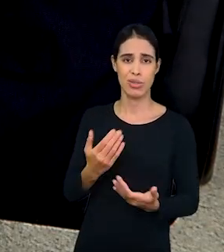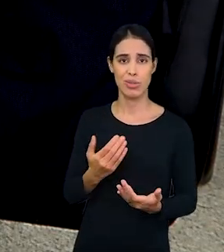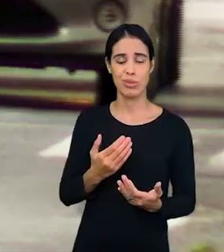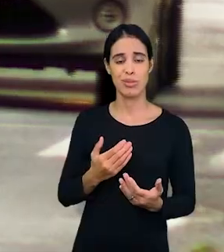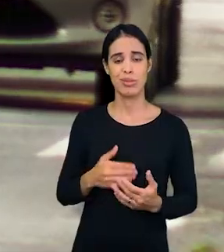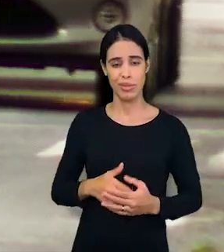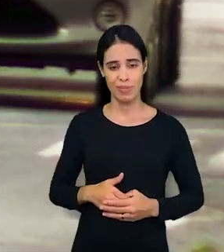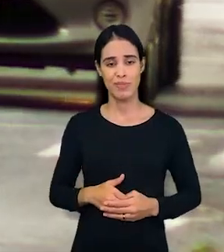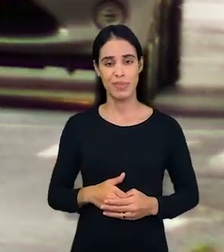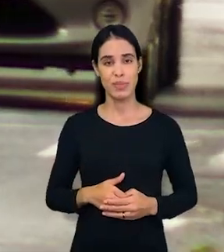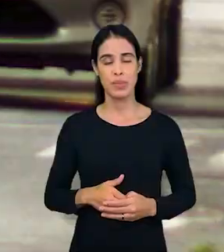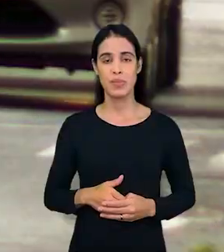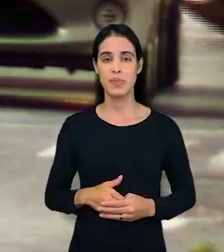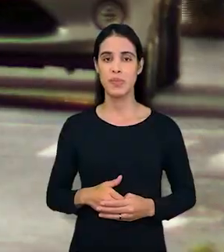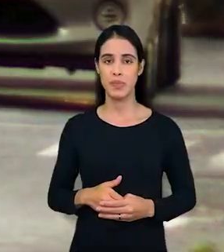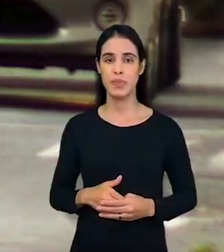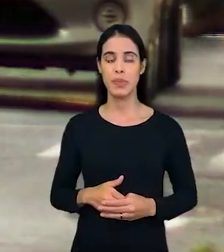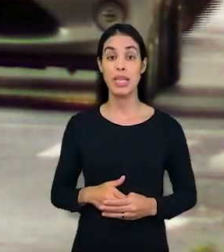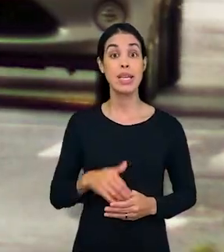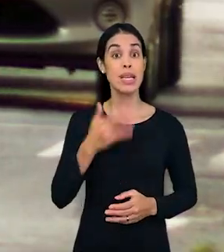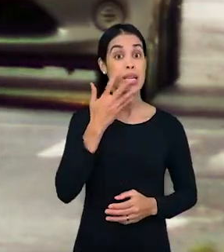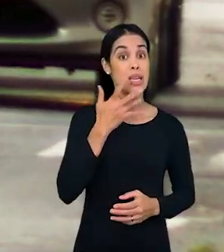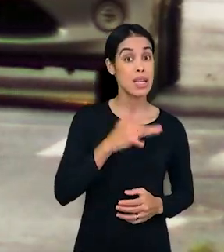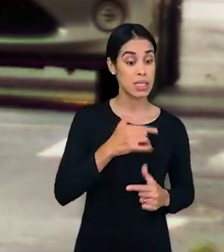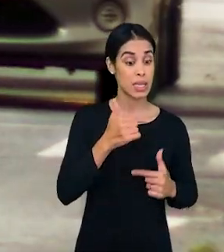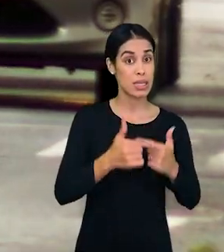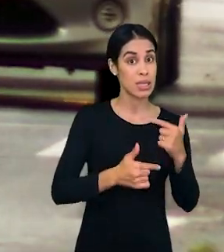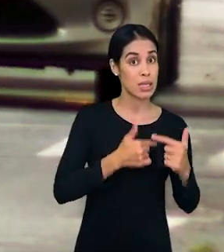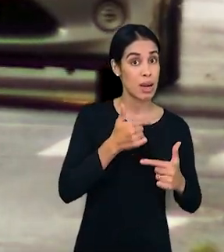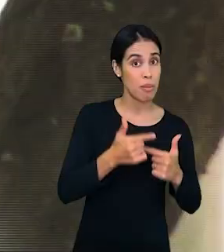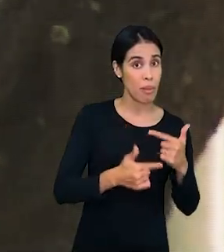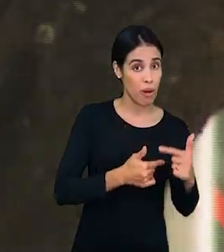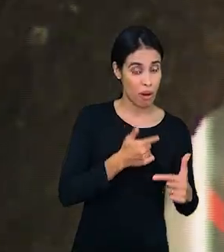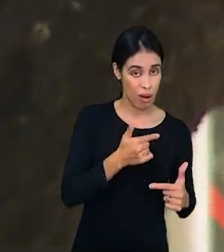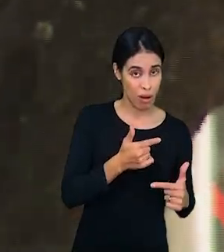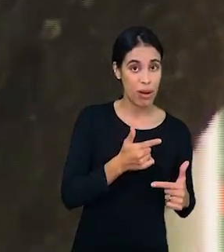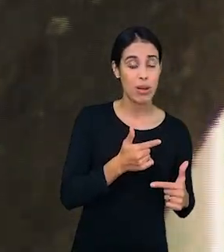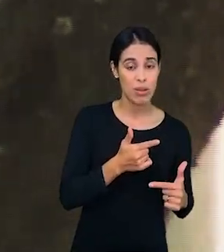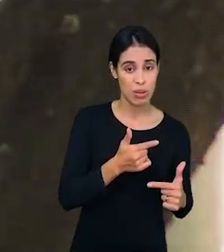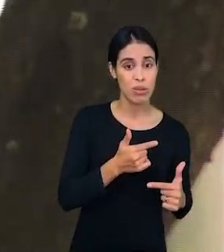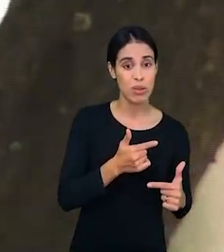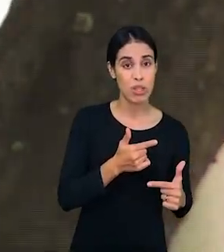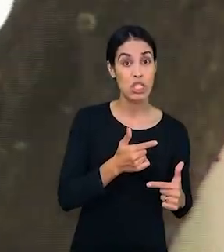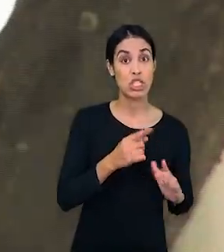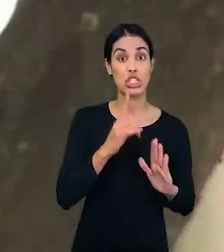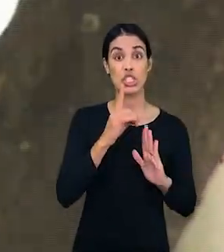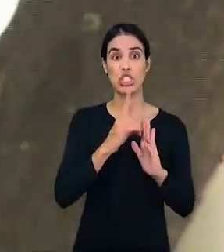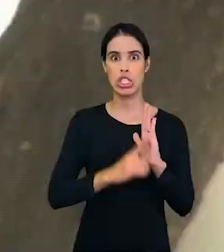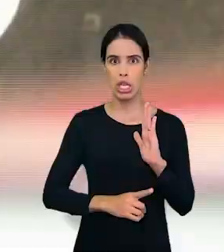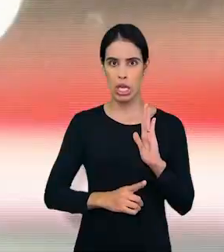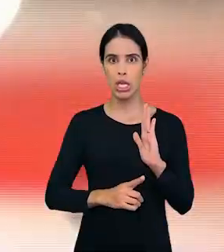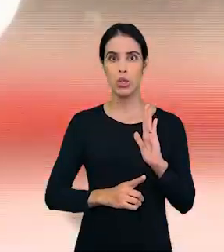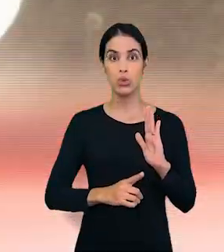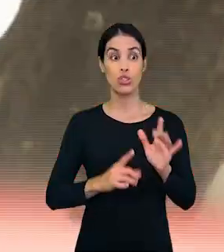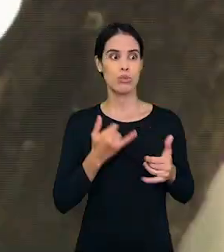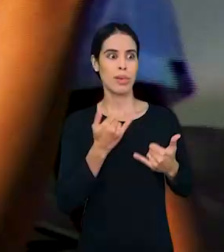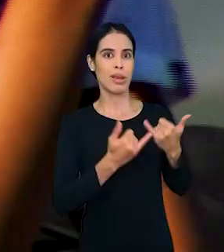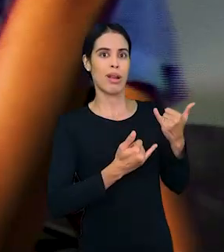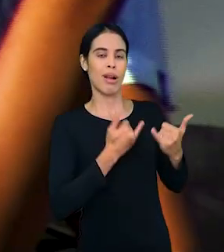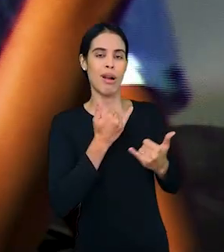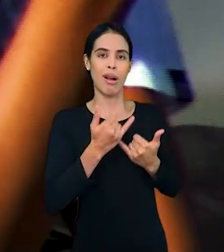tríplice exclusão, né? A criança que trabalha precocemente, ela é excluída do direito de ser